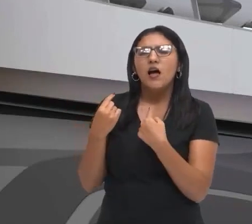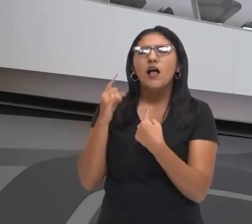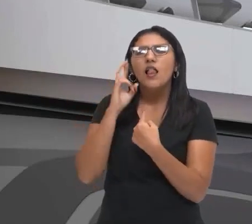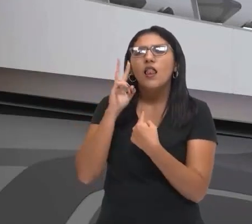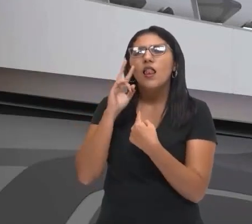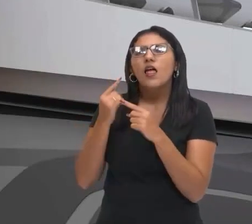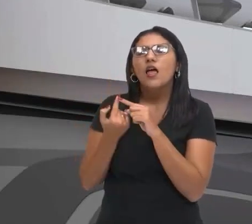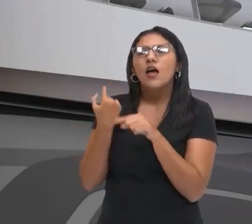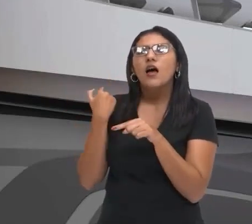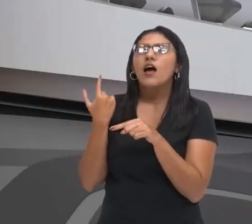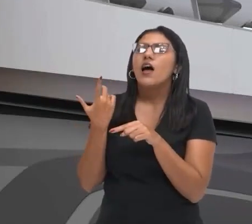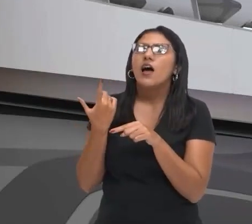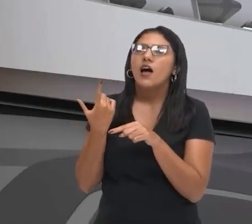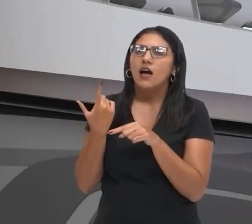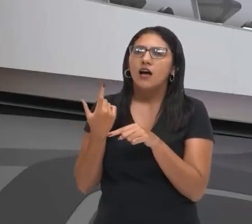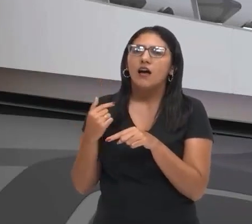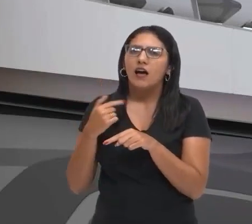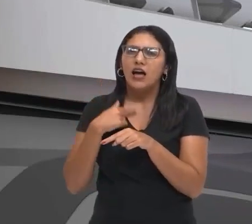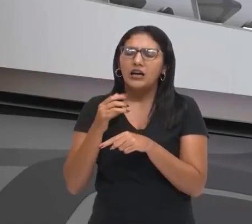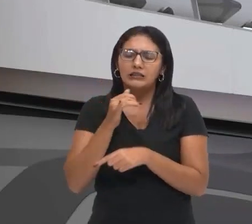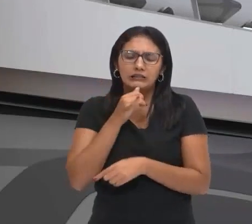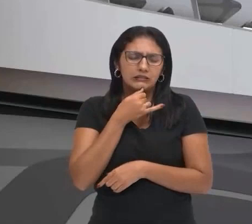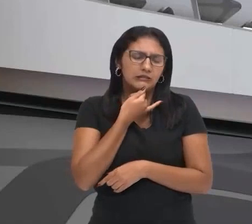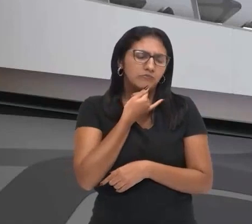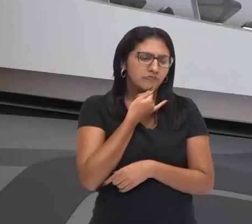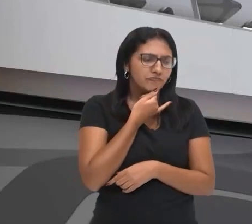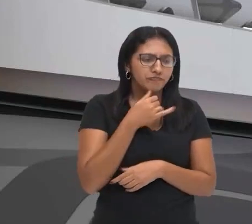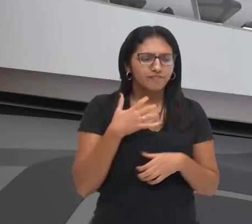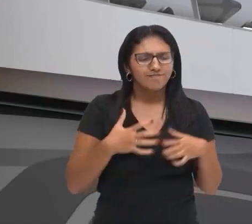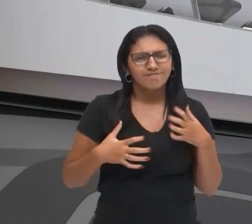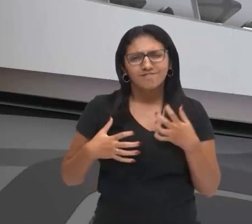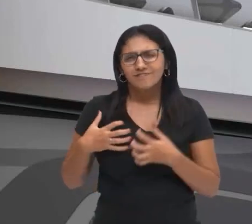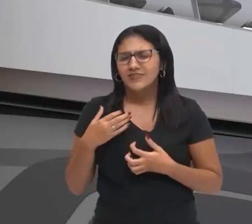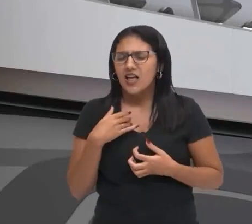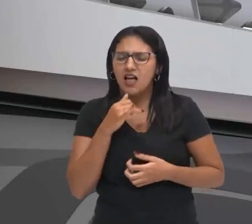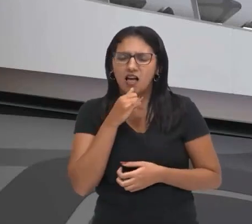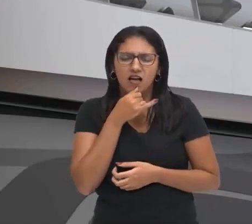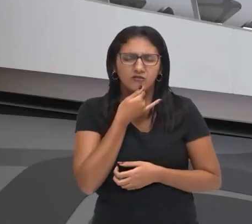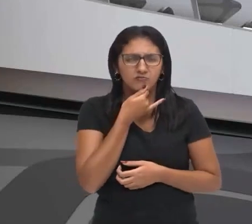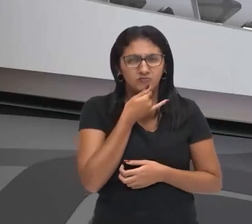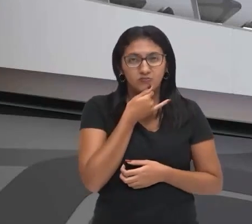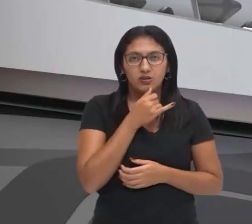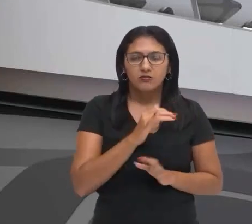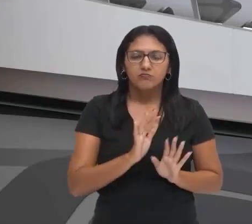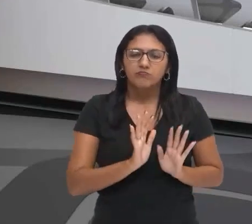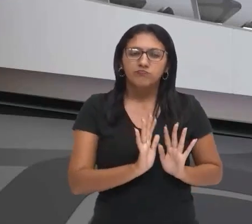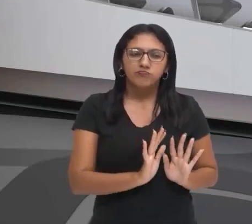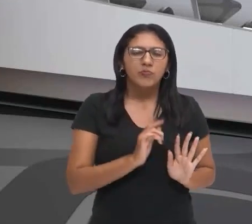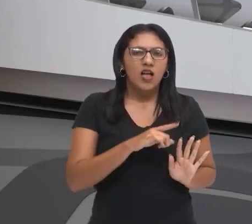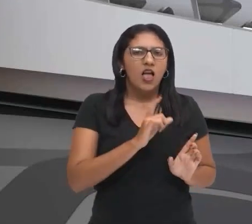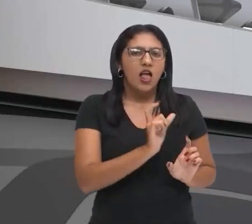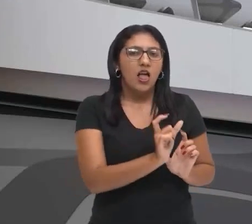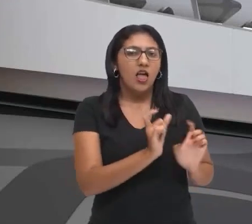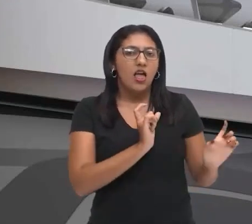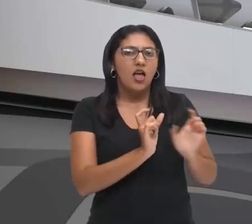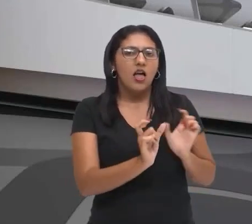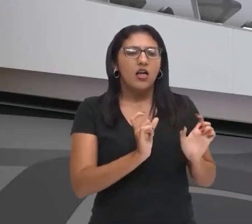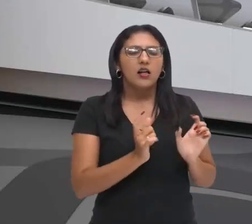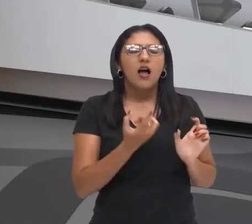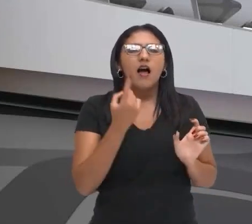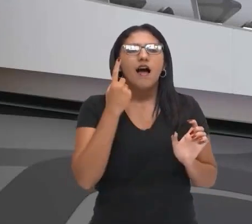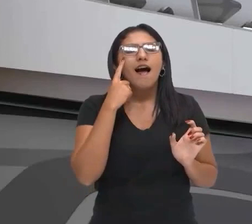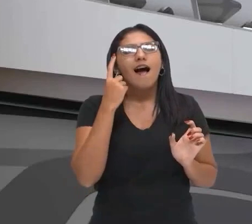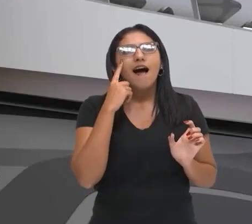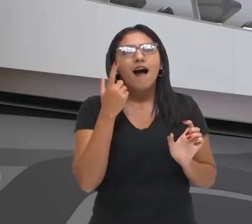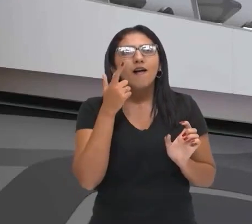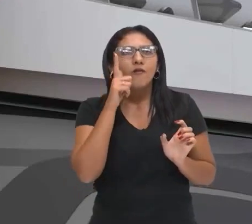começo, nossa, aquela crítica me deixou para baixo. Eu estou muito triste. Epa, essa crítica aqui, eu vou